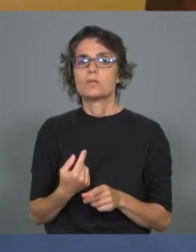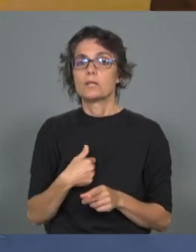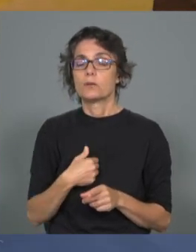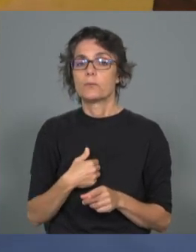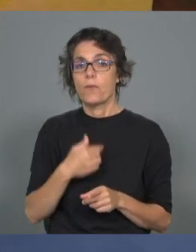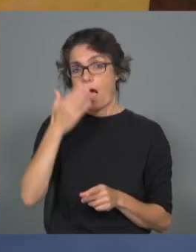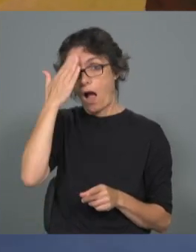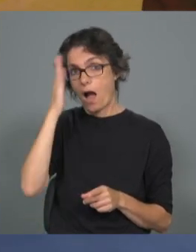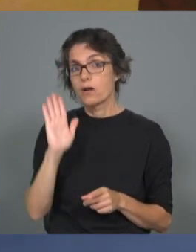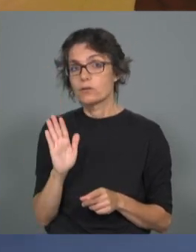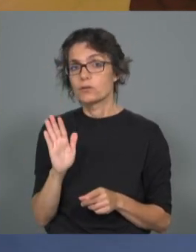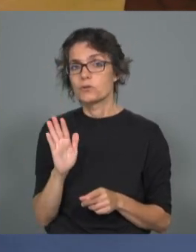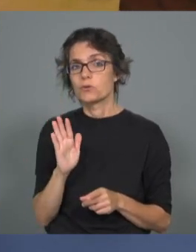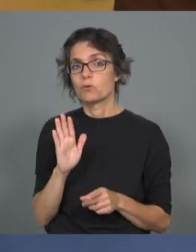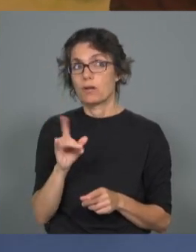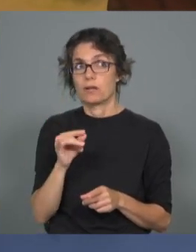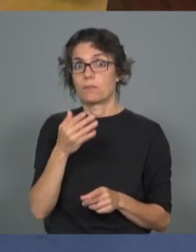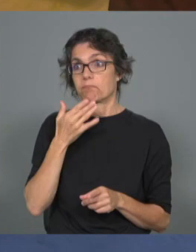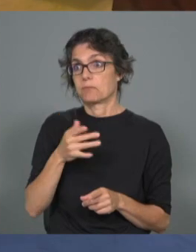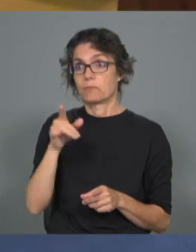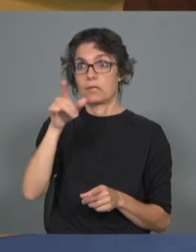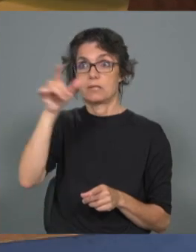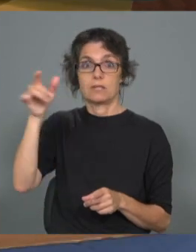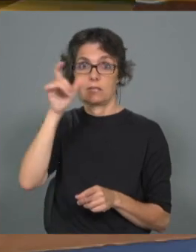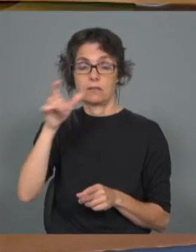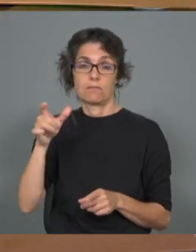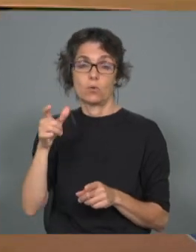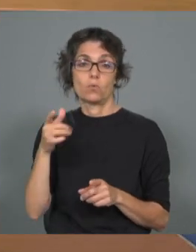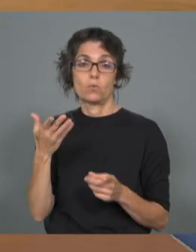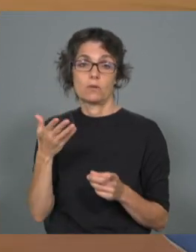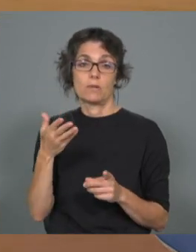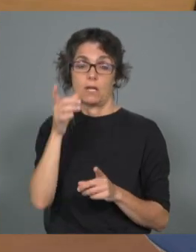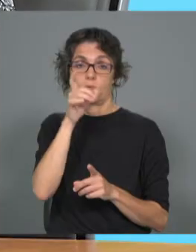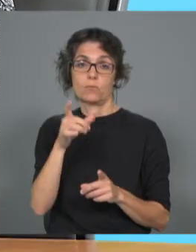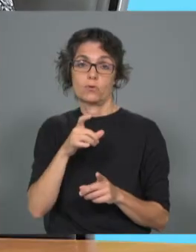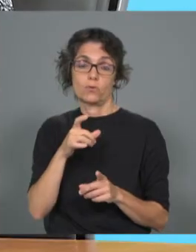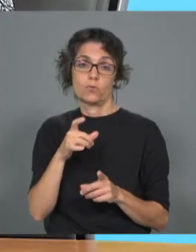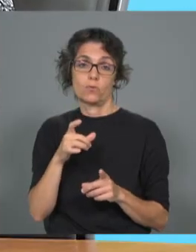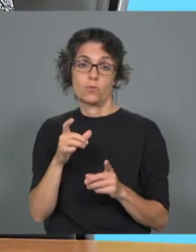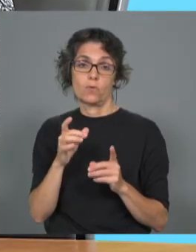e pela experiência que ouço dos nossos missionários e agentes pastorais na Europa, é esse o desafio que lhes é